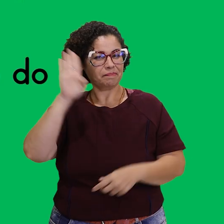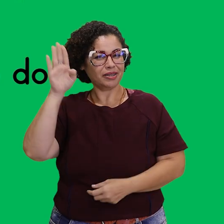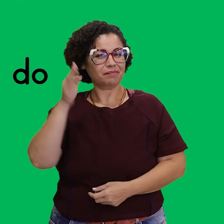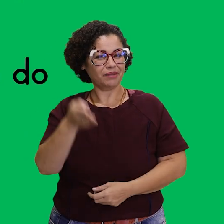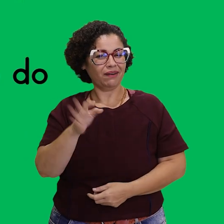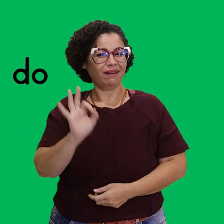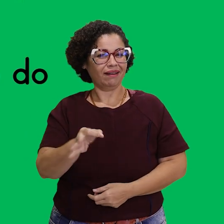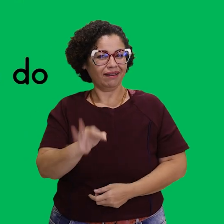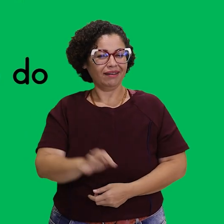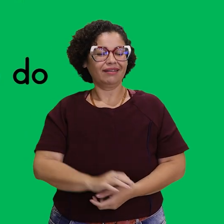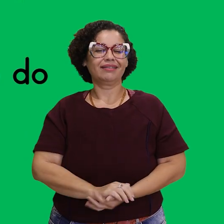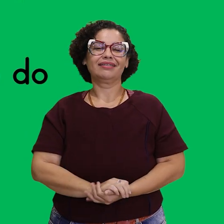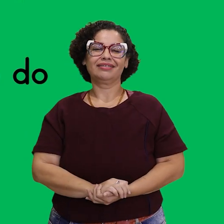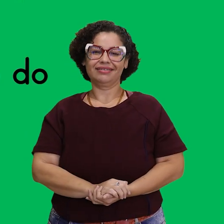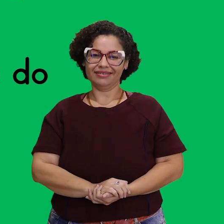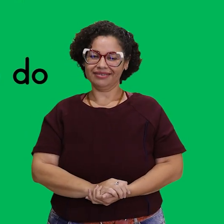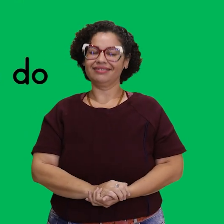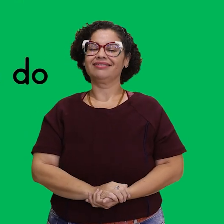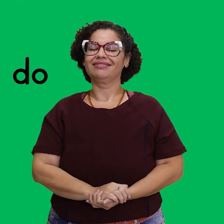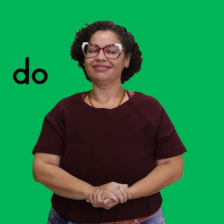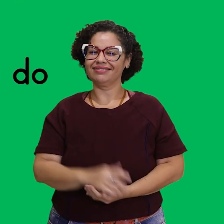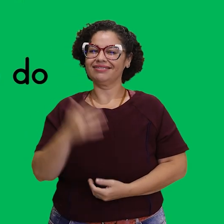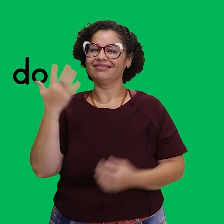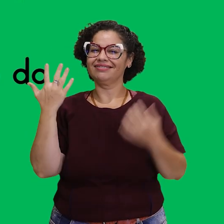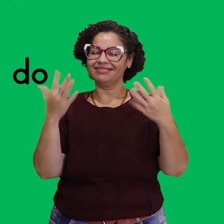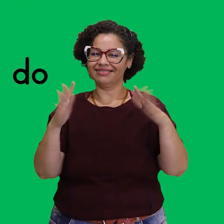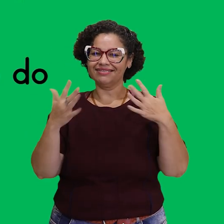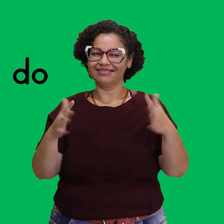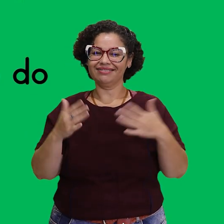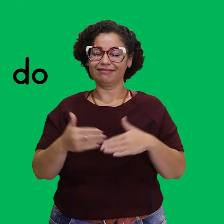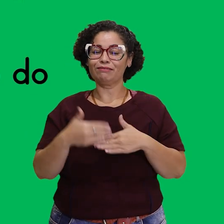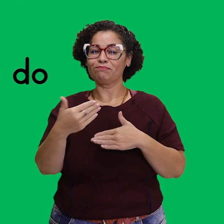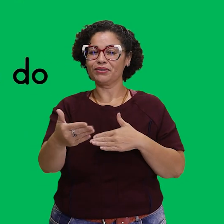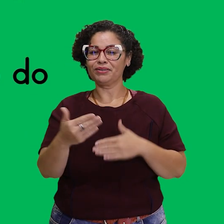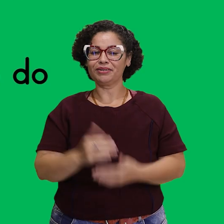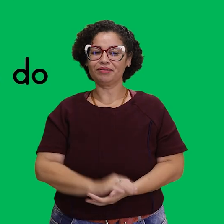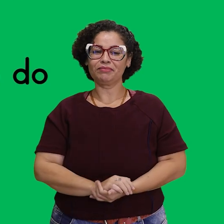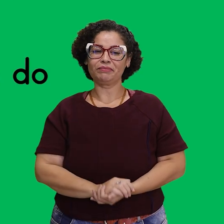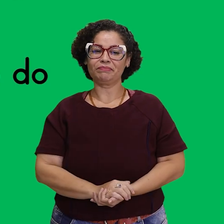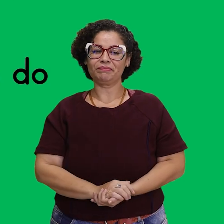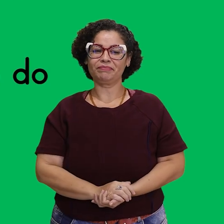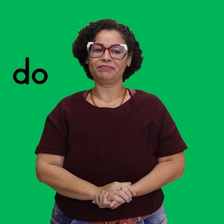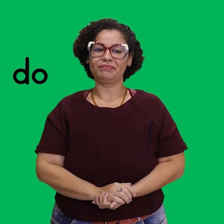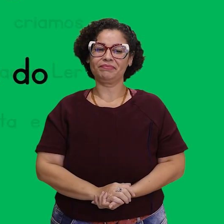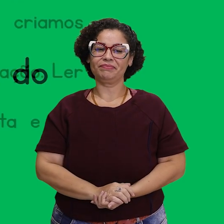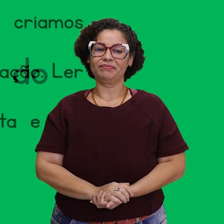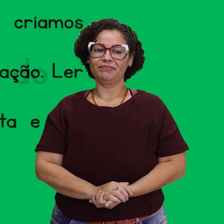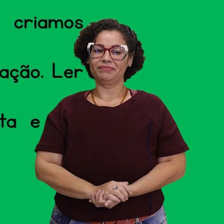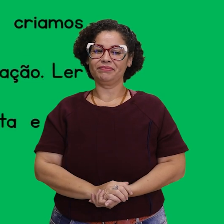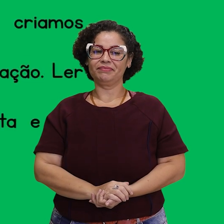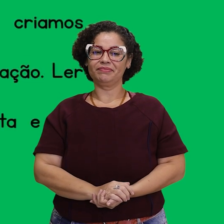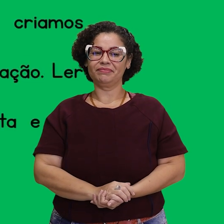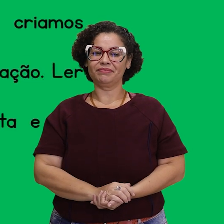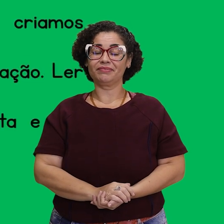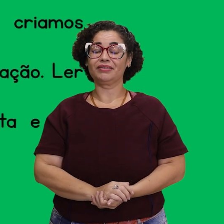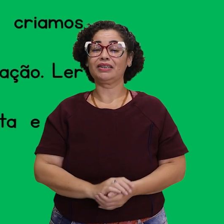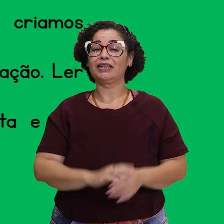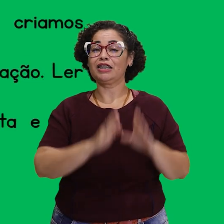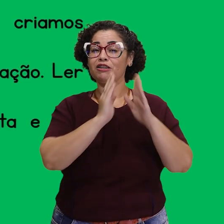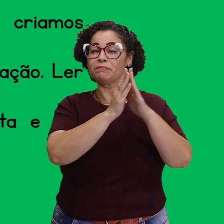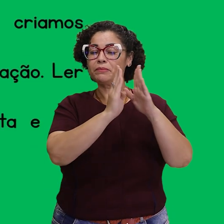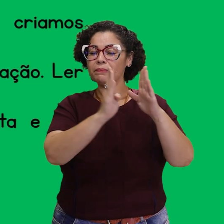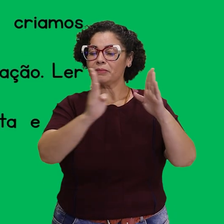essa ideia principal também? Muito bem, pessoal. Vamos ao próximo? Olha o próximo.